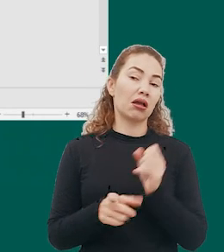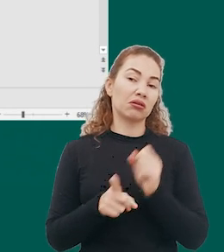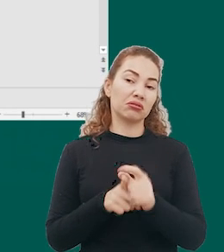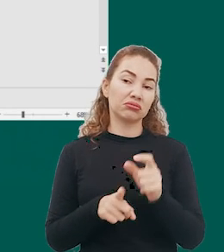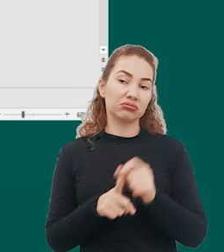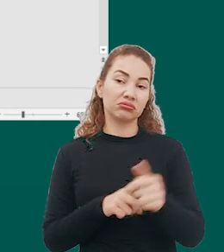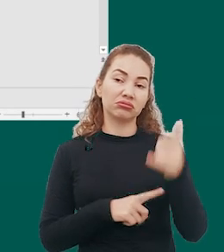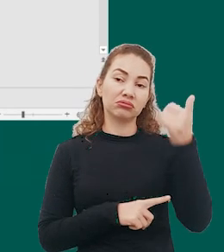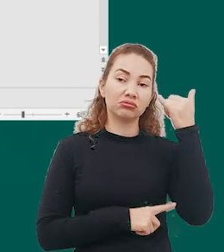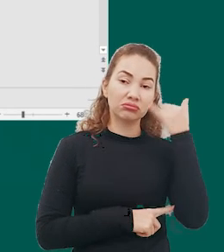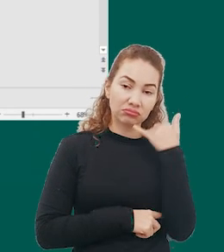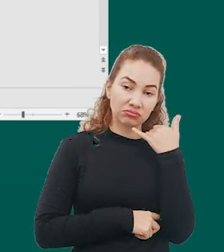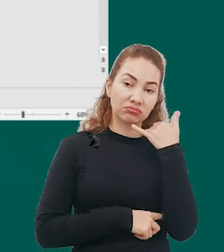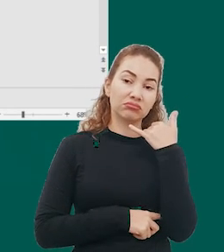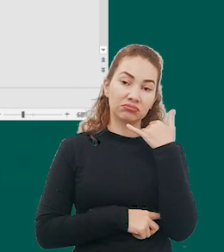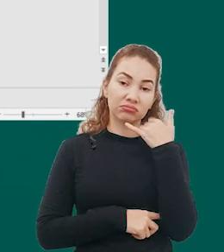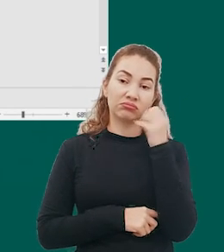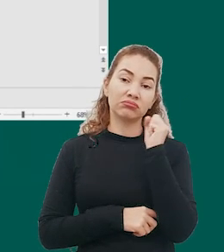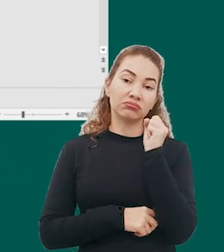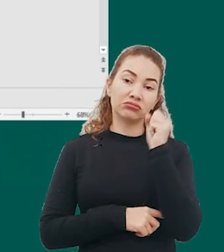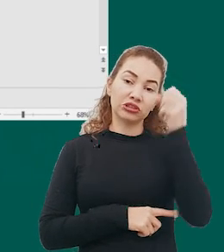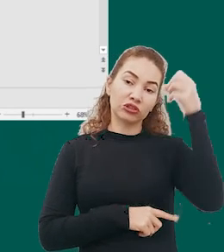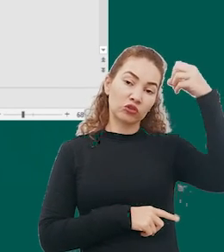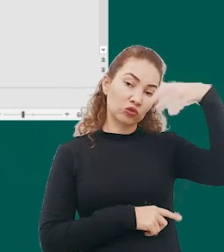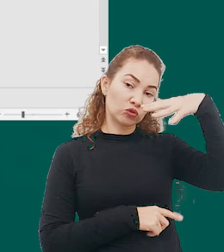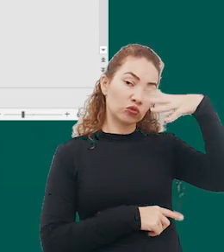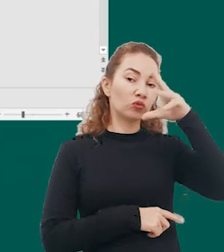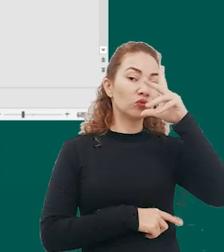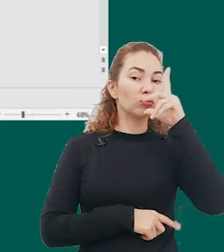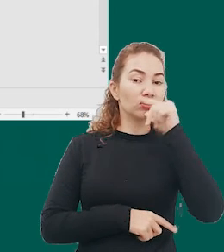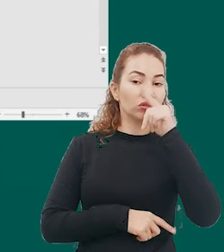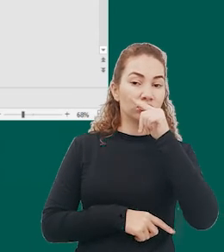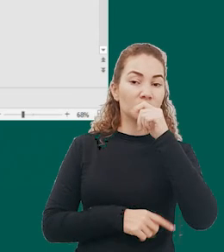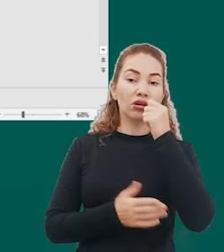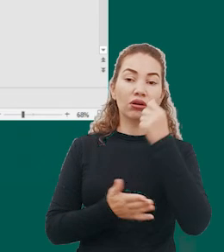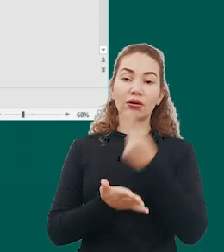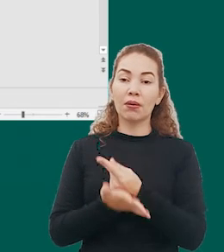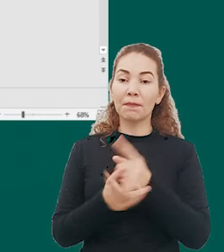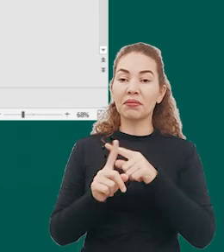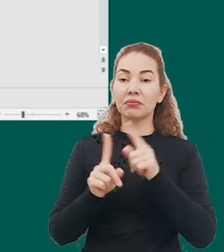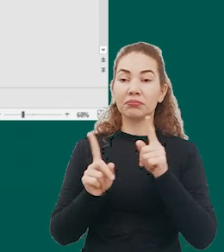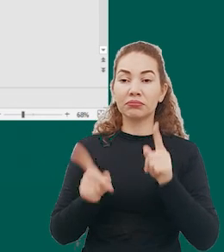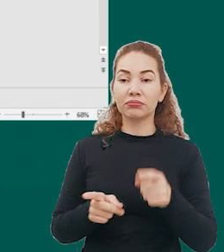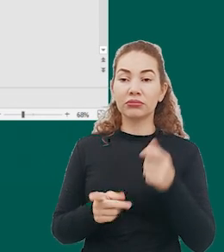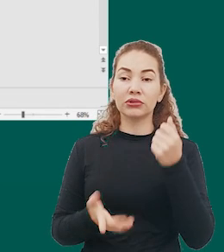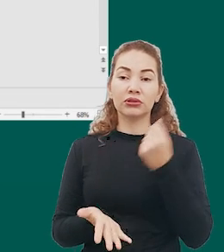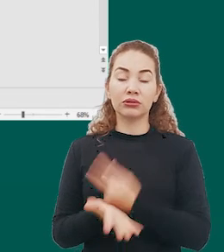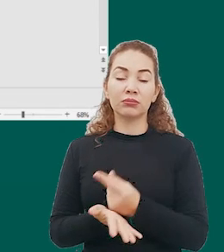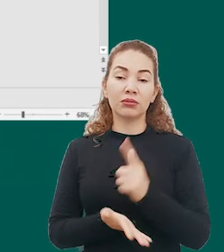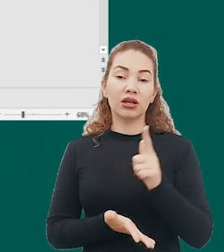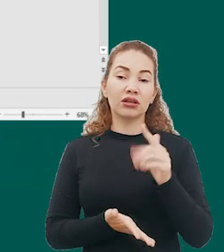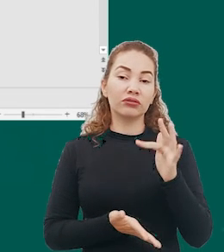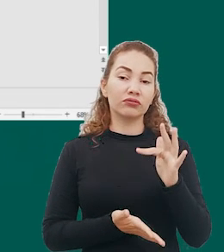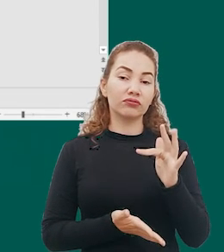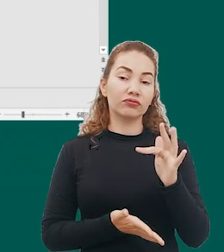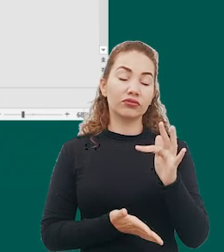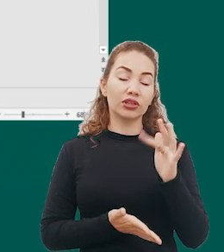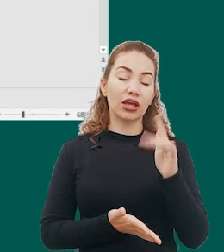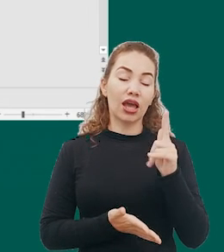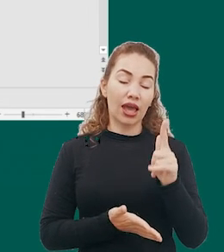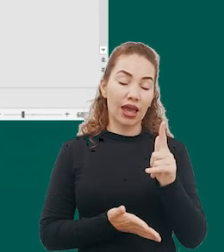aluguel, telefone, luz, água, pagamento de funcionário, pagamento de FGTS,